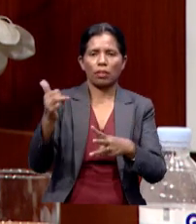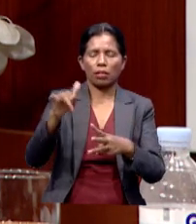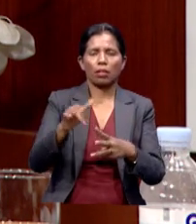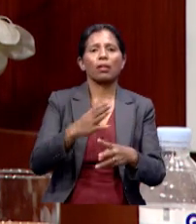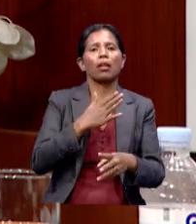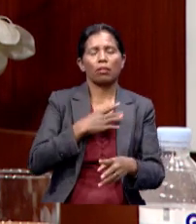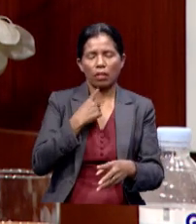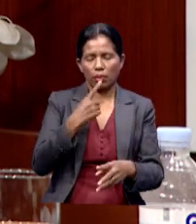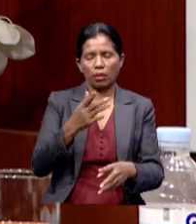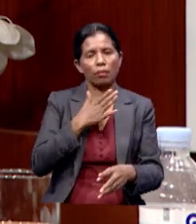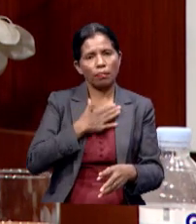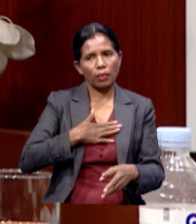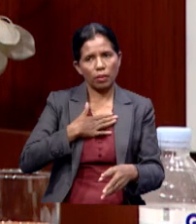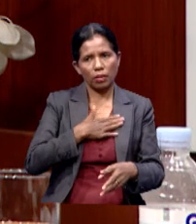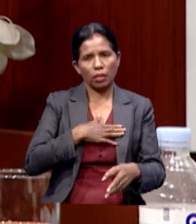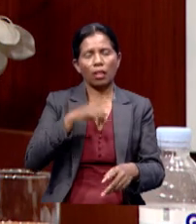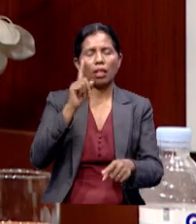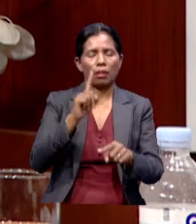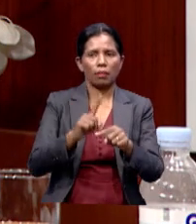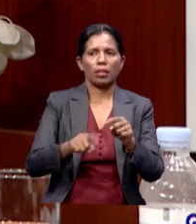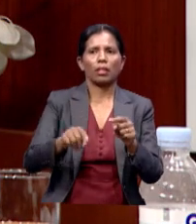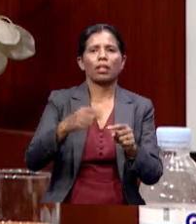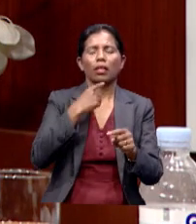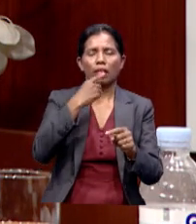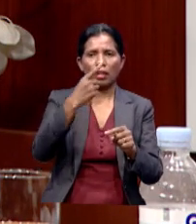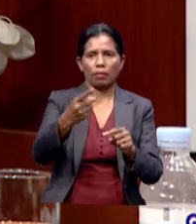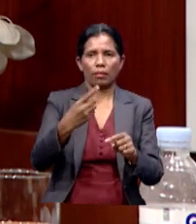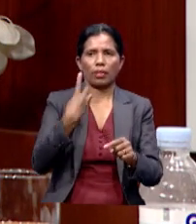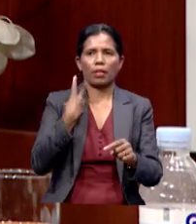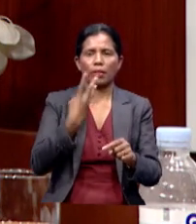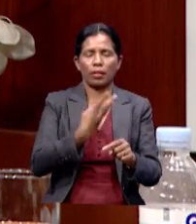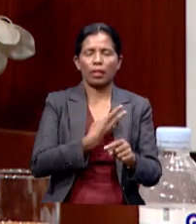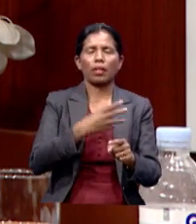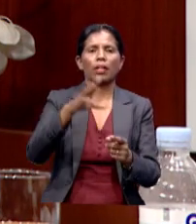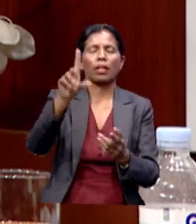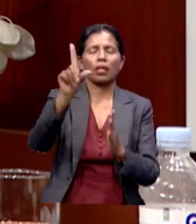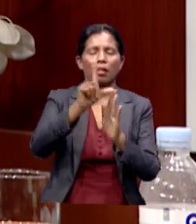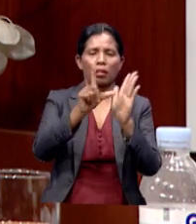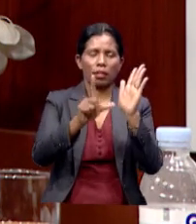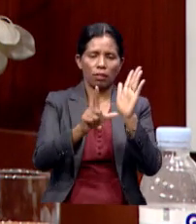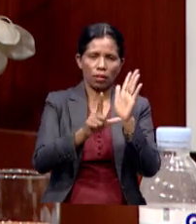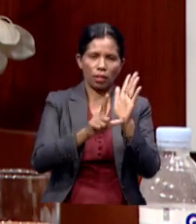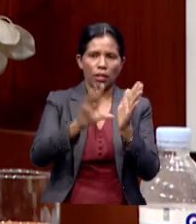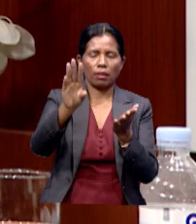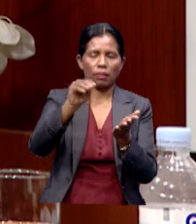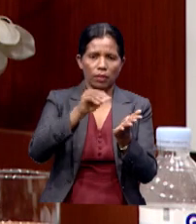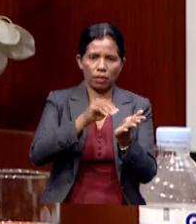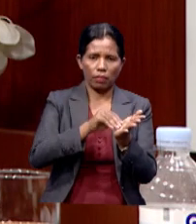favor, a bela impõe a AMI, leis, procedimentos, na B,